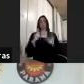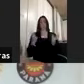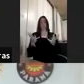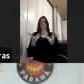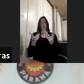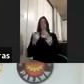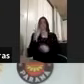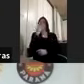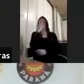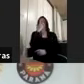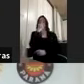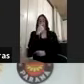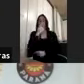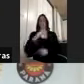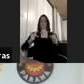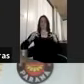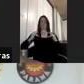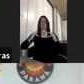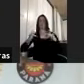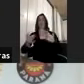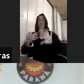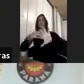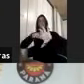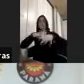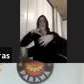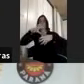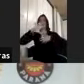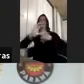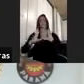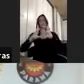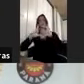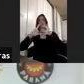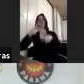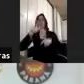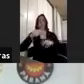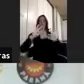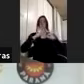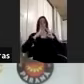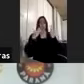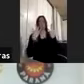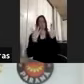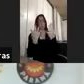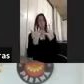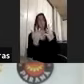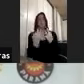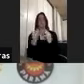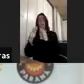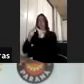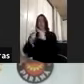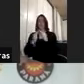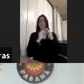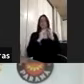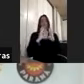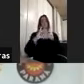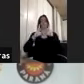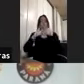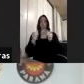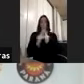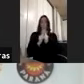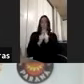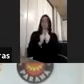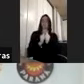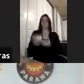de solidariedade, todo mundo junto, a família, os vizinhos dos trabalhadores, gente. Todo